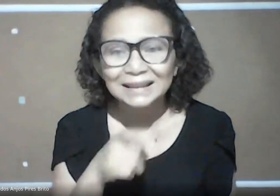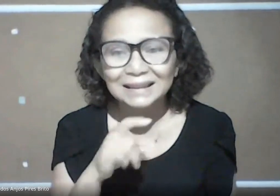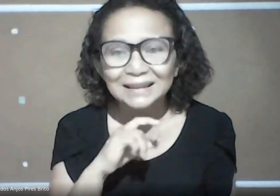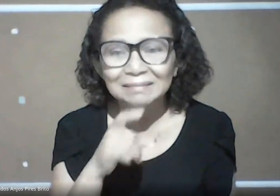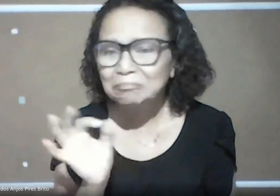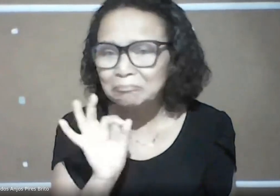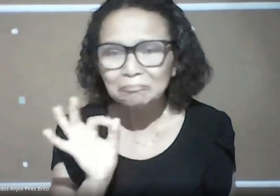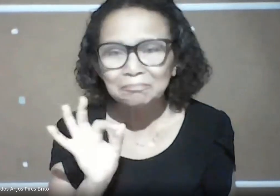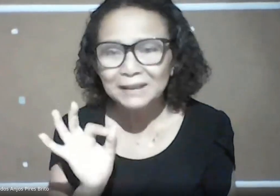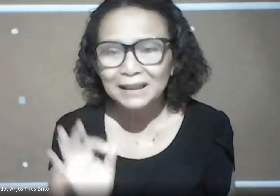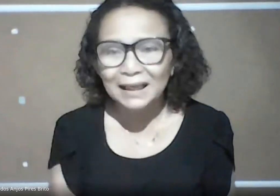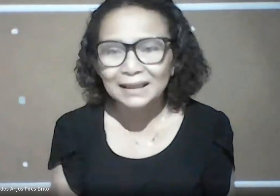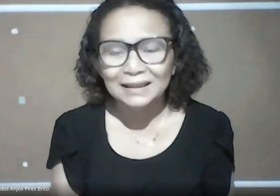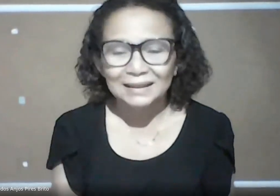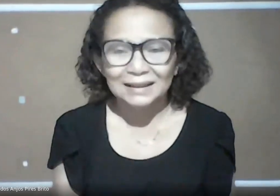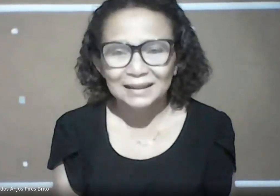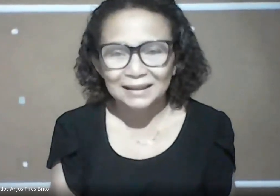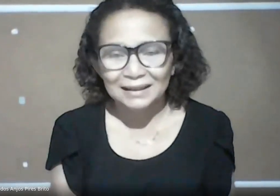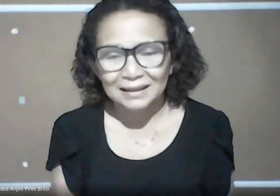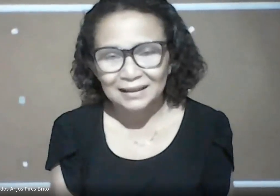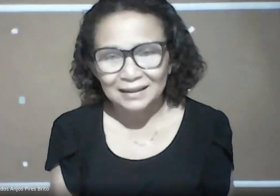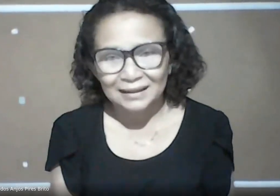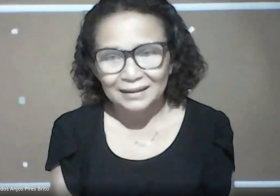Ninguém? Ninguém?